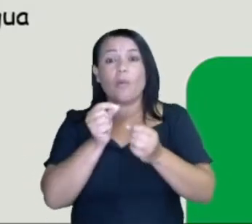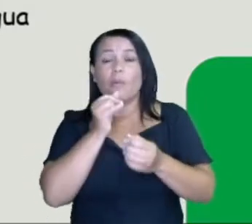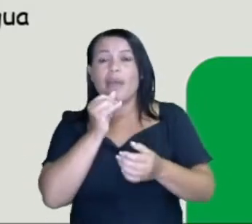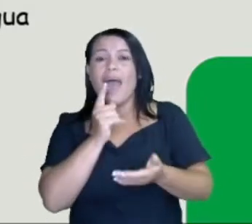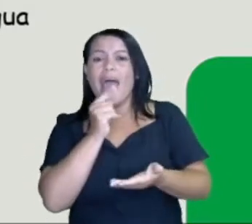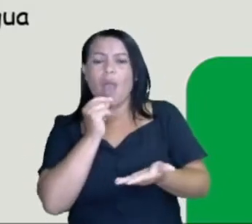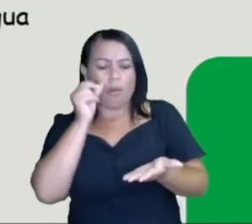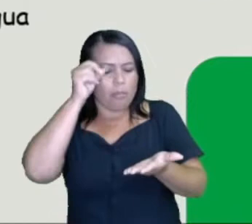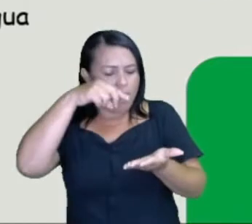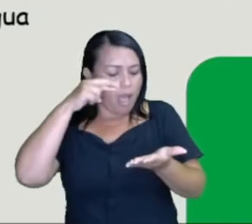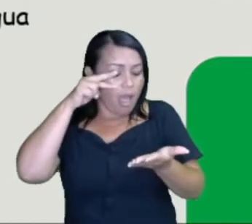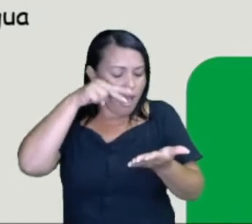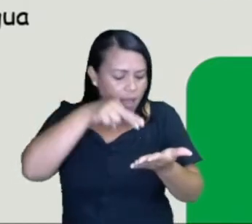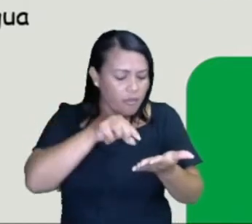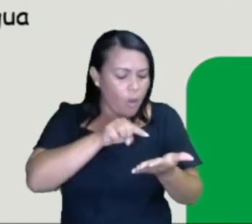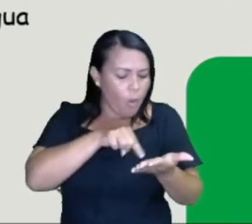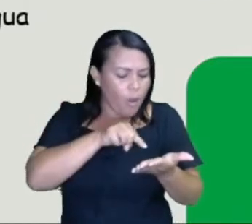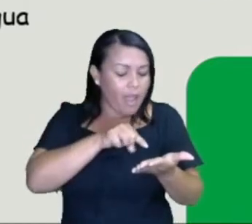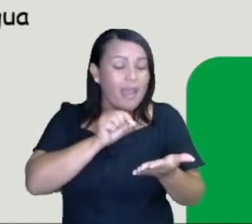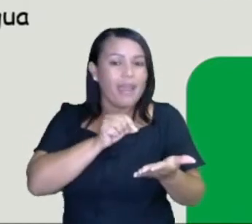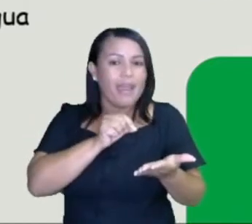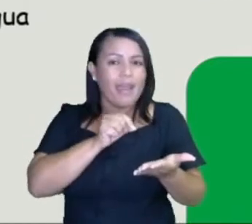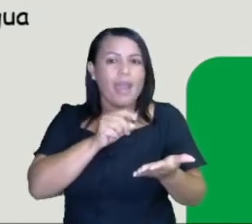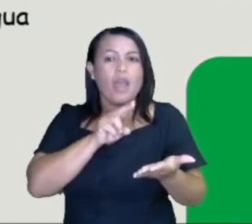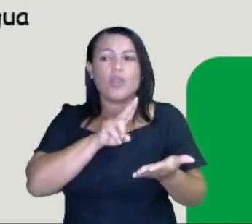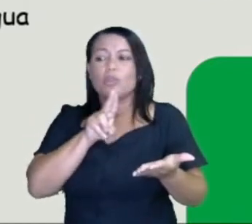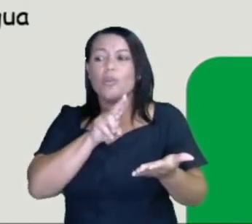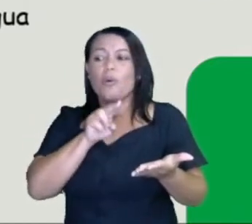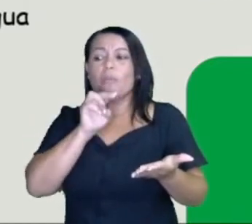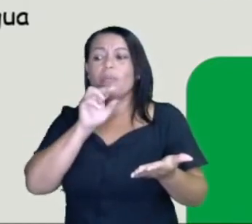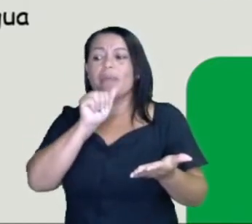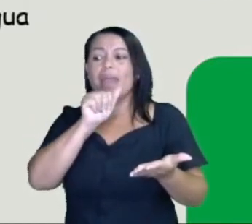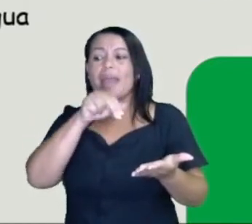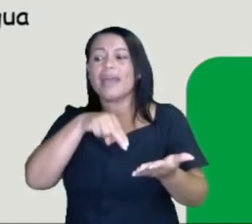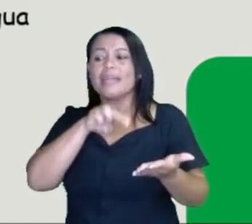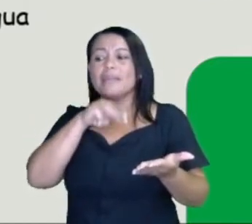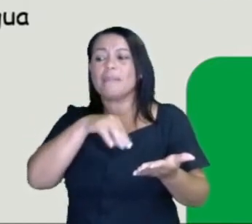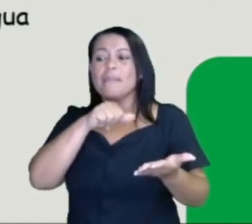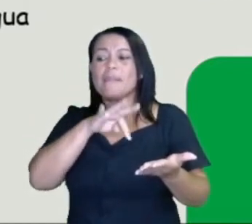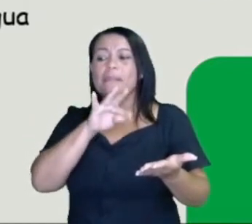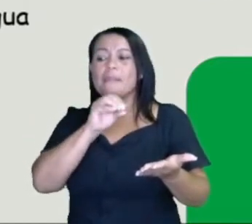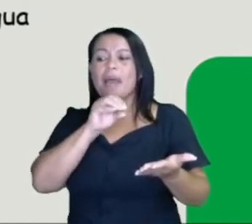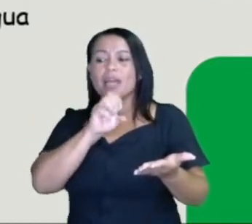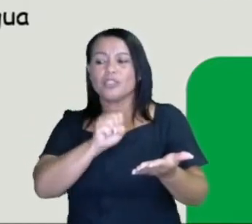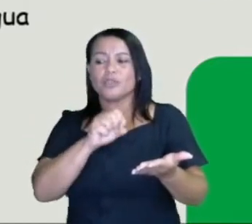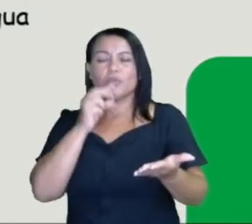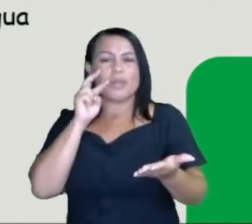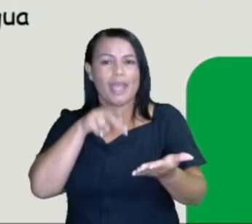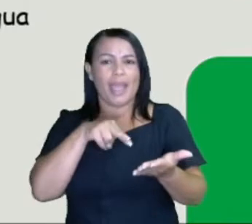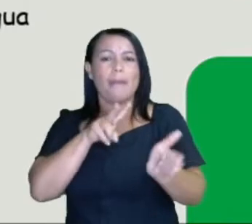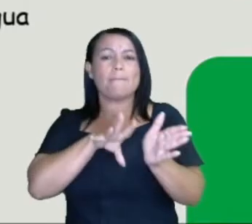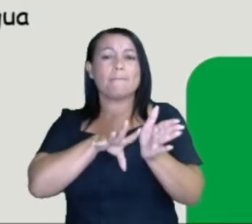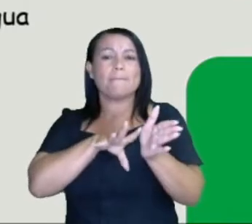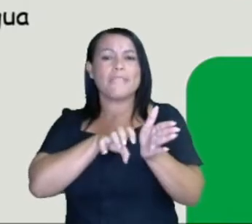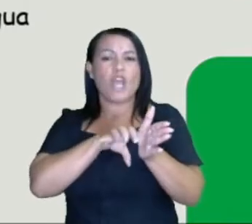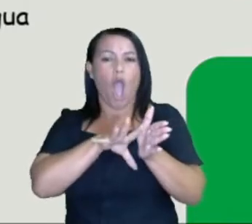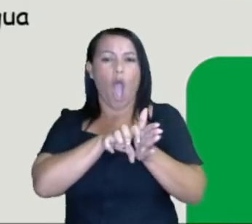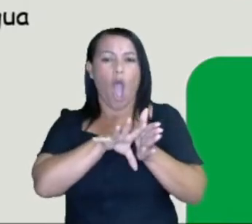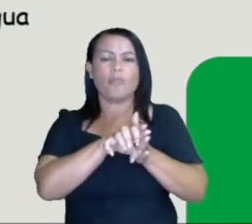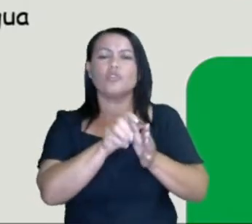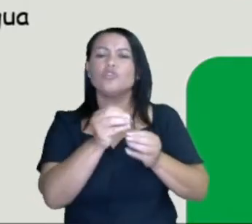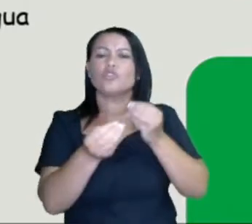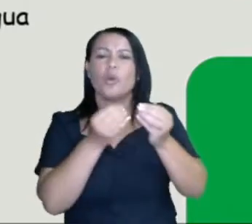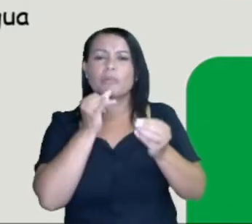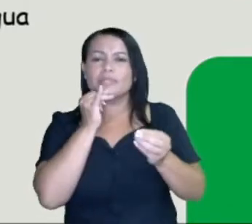que ele chamou de animáculos. Então ele chamou aquelas pequenas microvidas, aqueles micróbios,